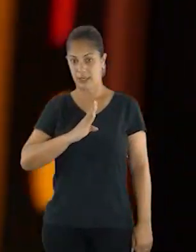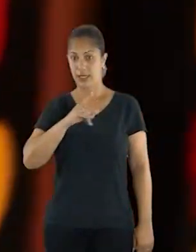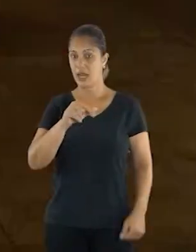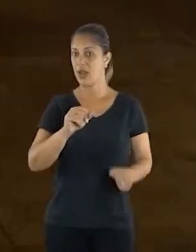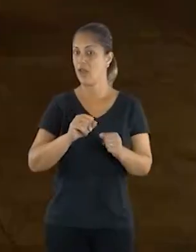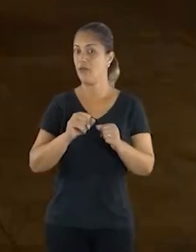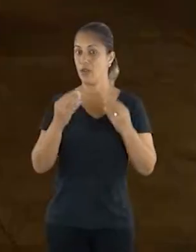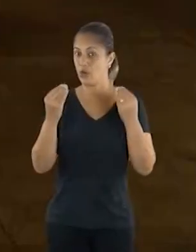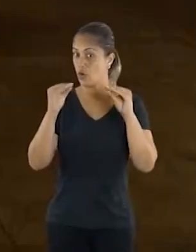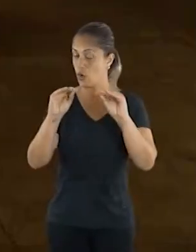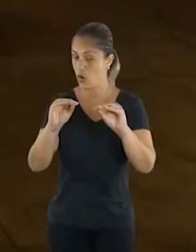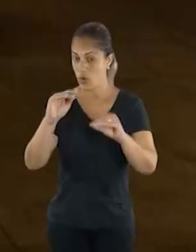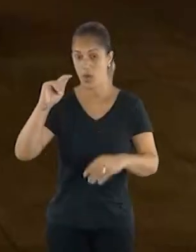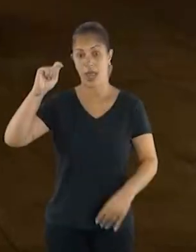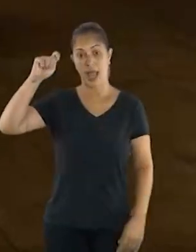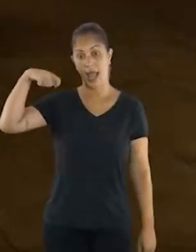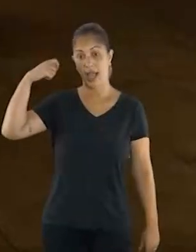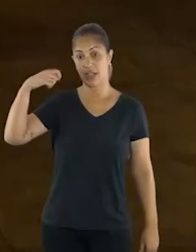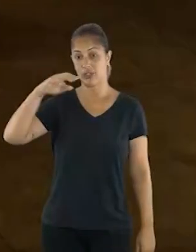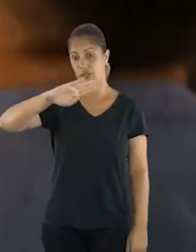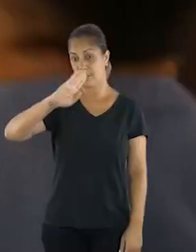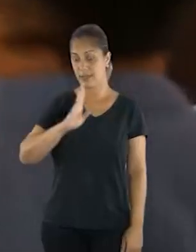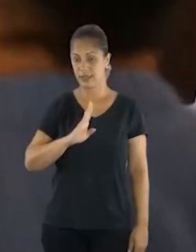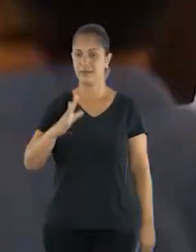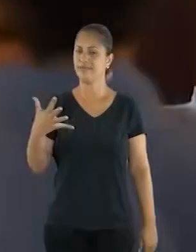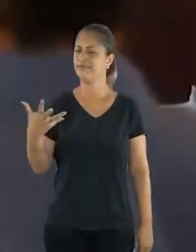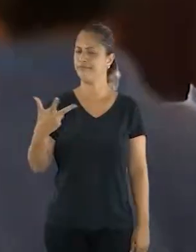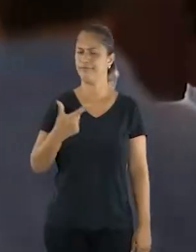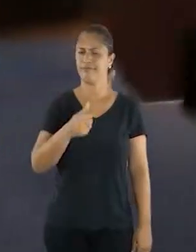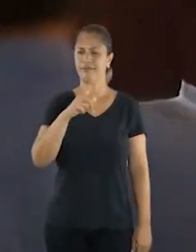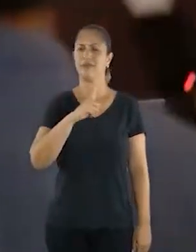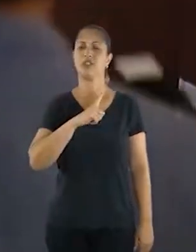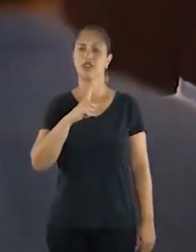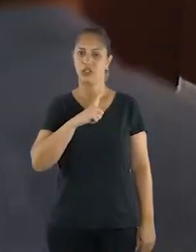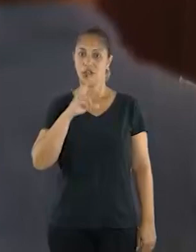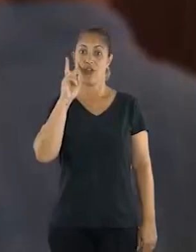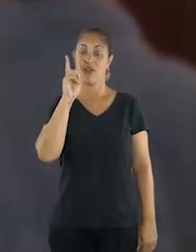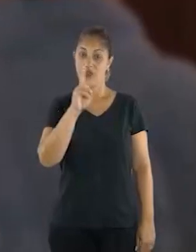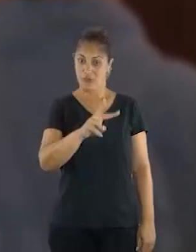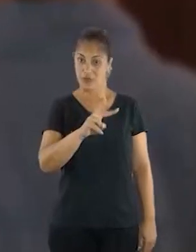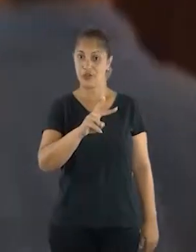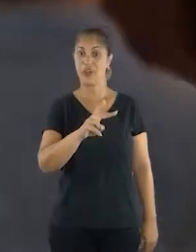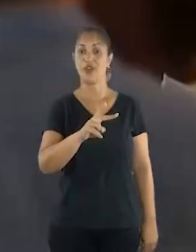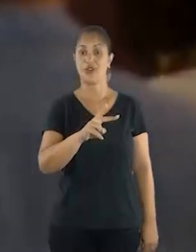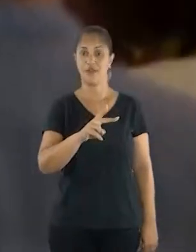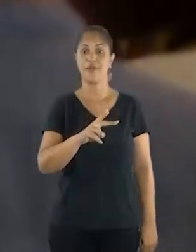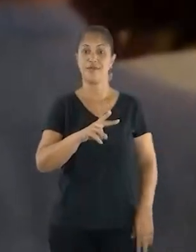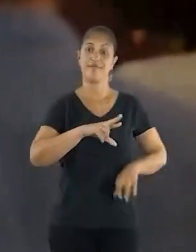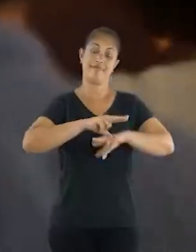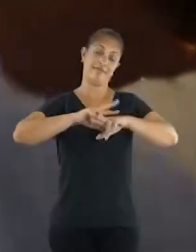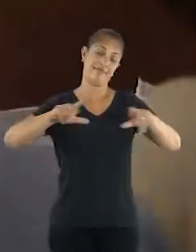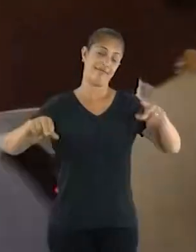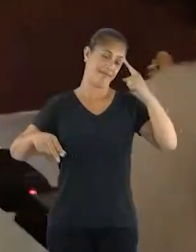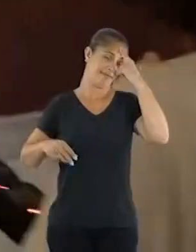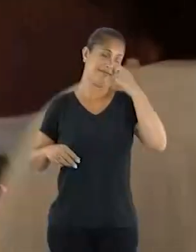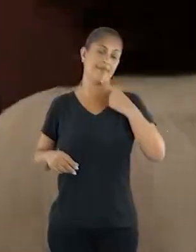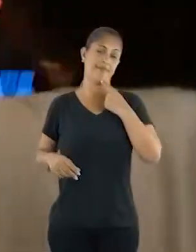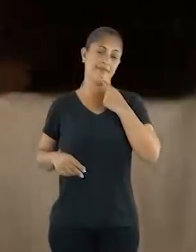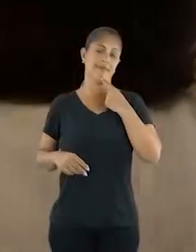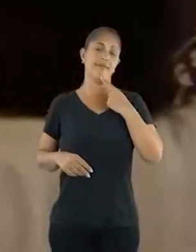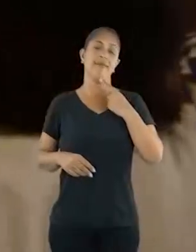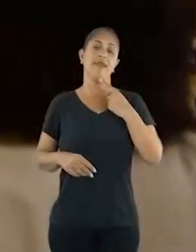ela só colocou artistas brasileiros maravilhosos, e ela tinha visto as iluminogravuras